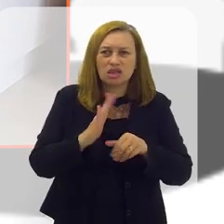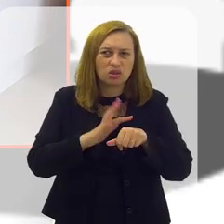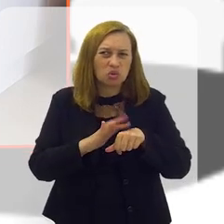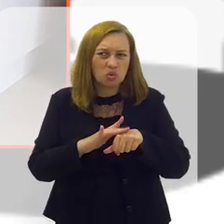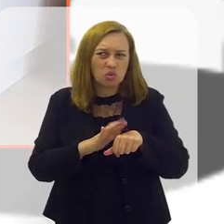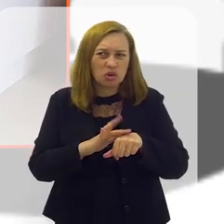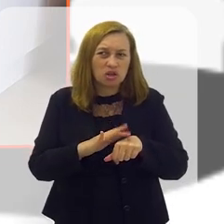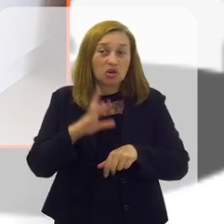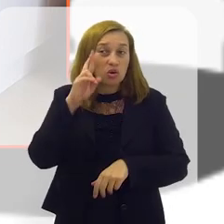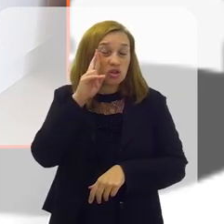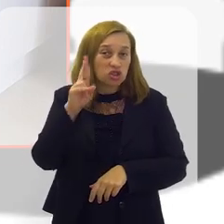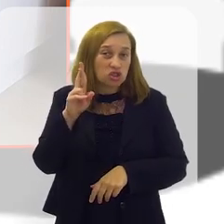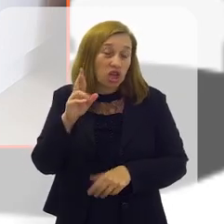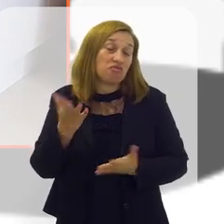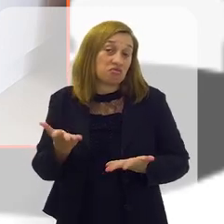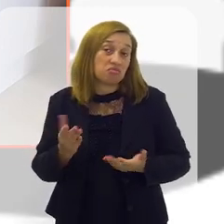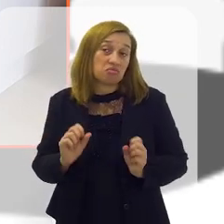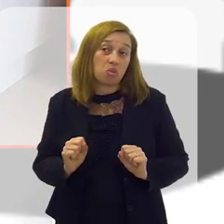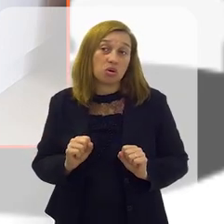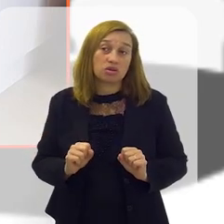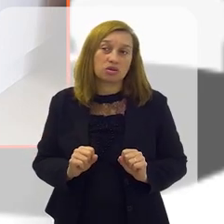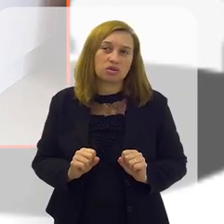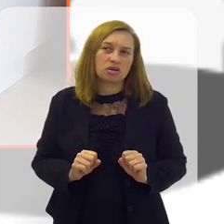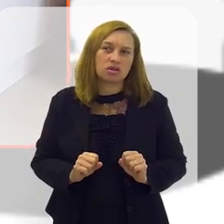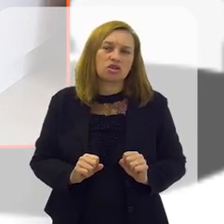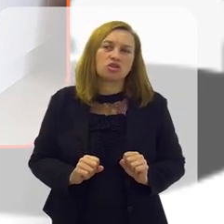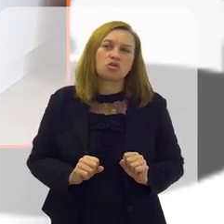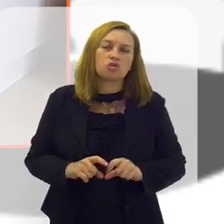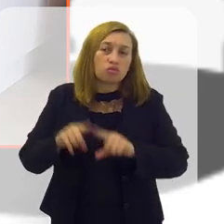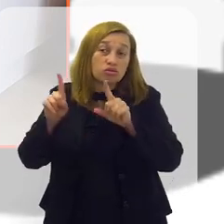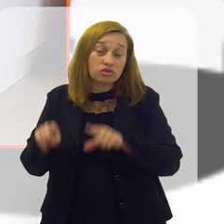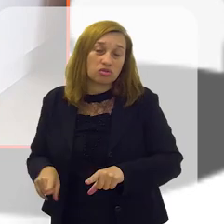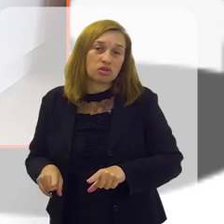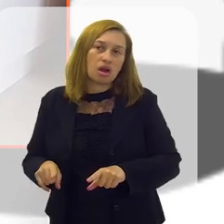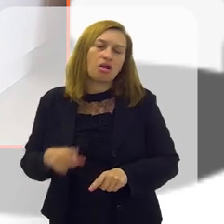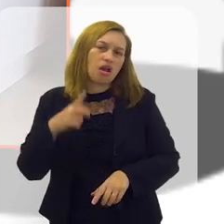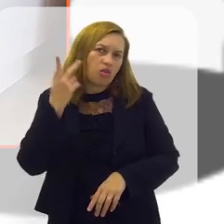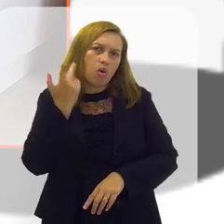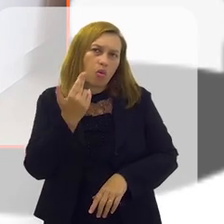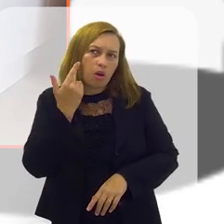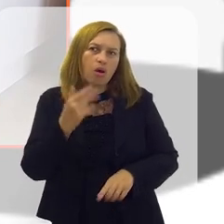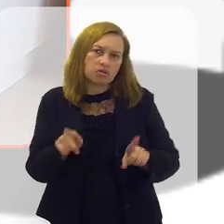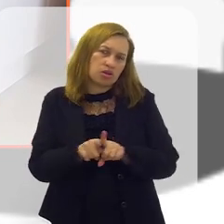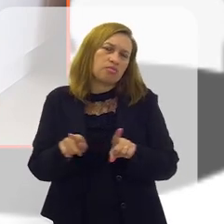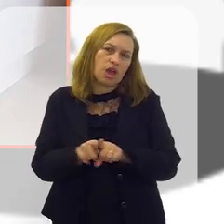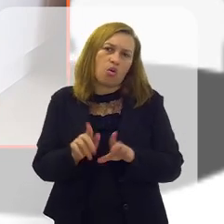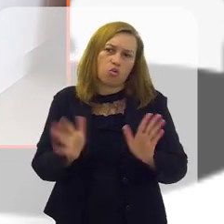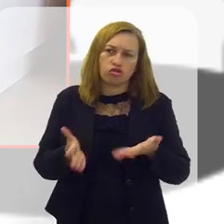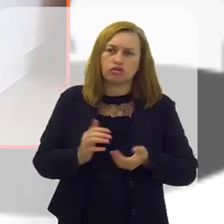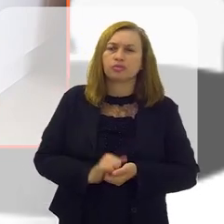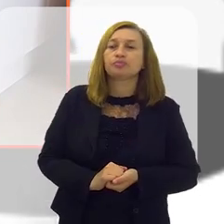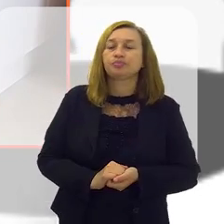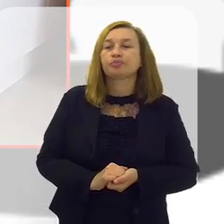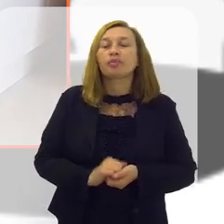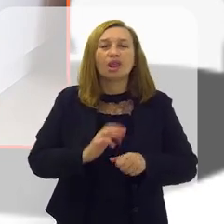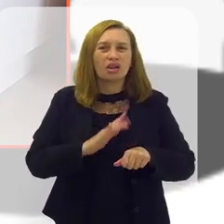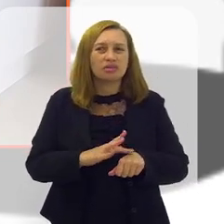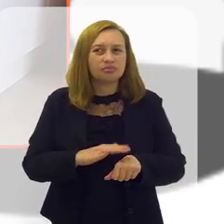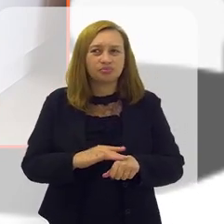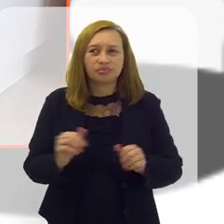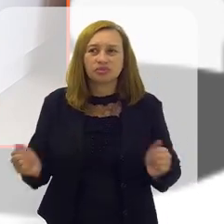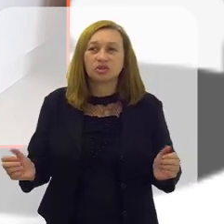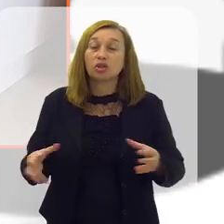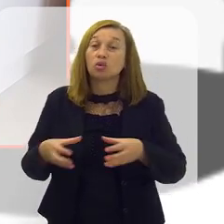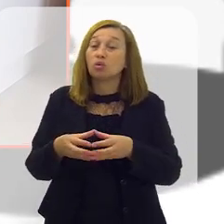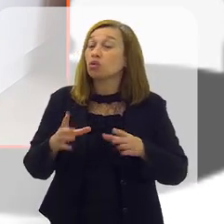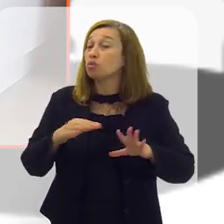pessoas adoecem, pode ser uma chefia, pode ser um funcionário. Isso é bem comum também hoje em dia. E